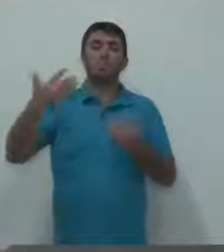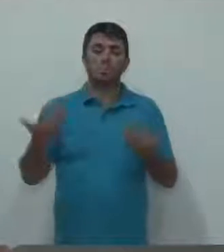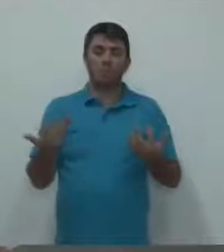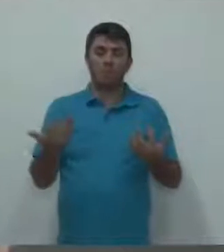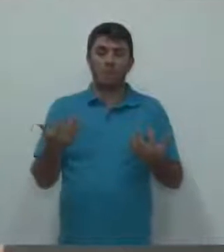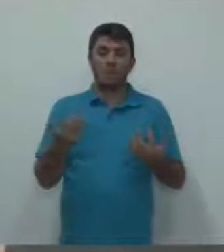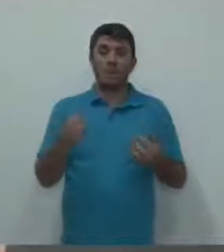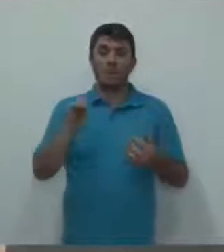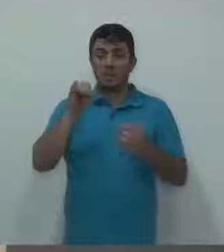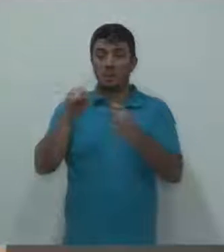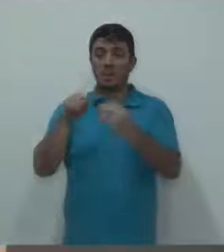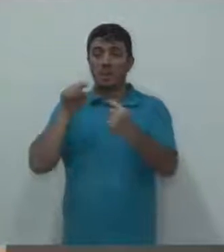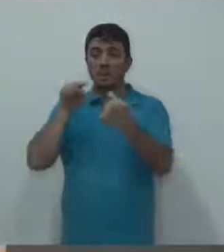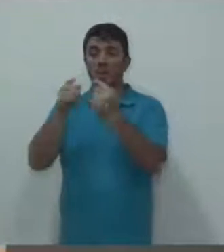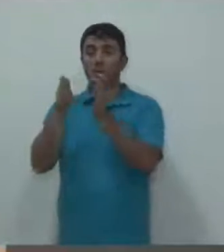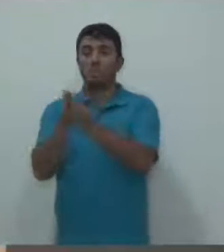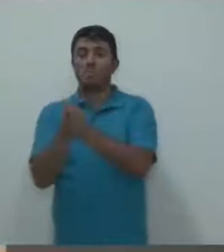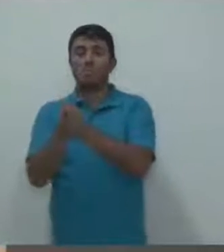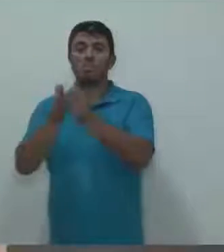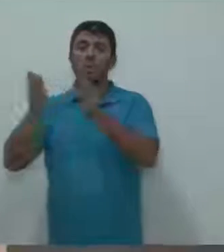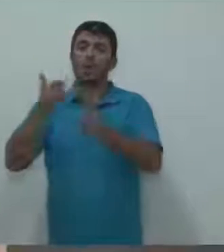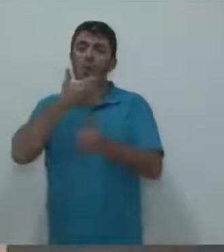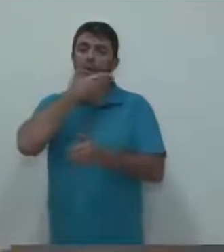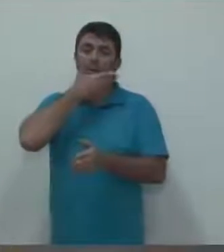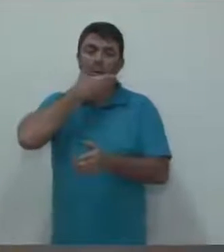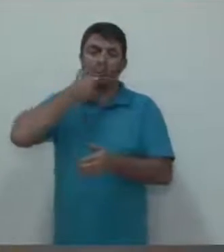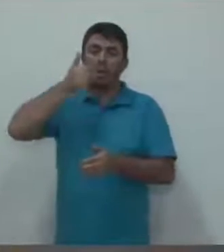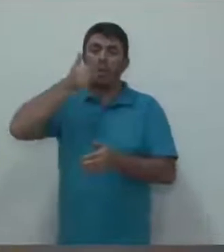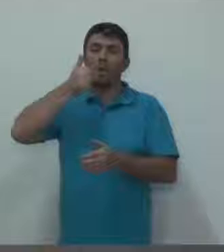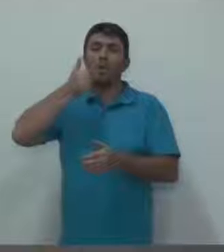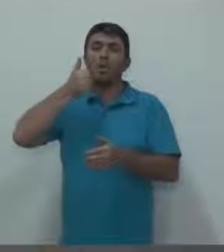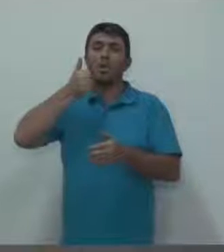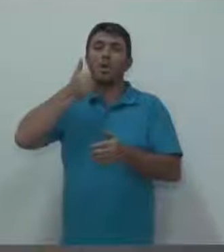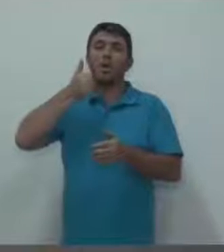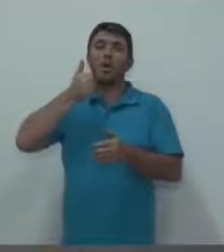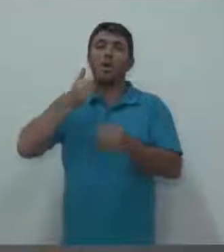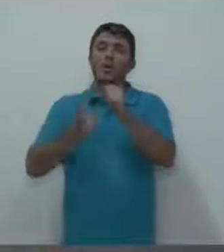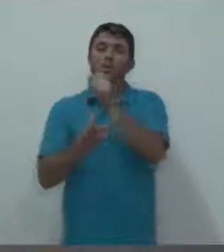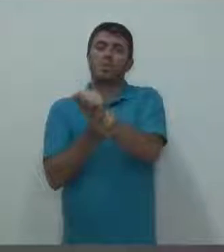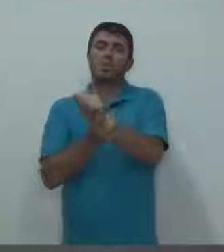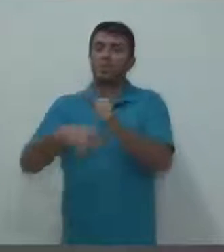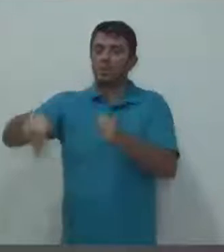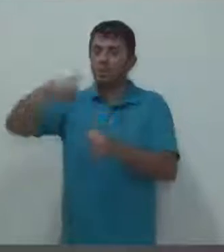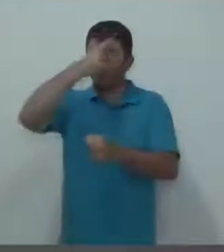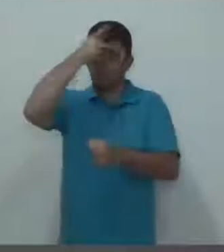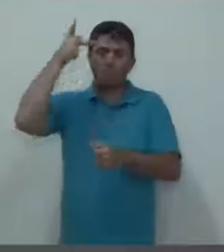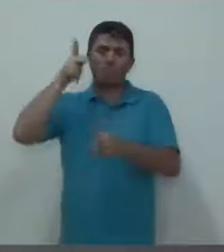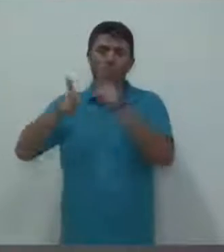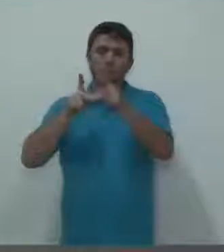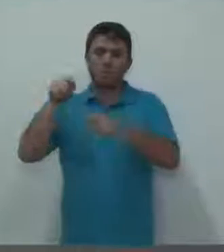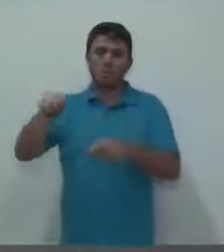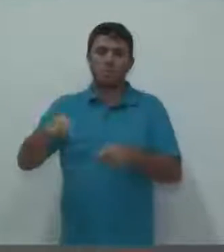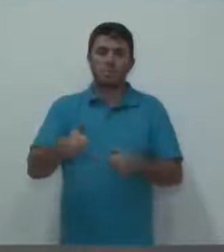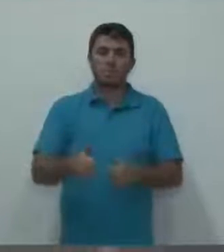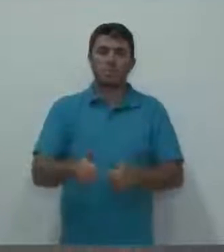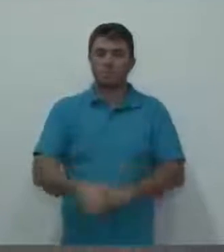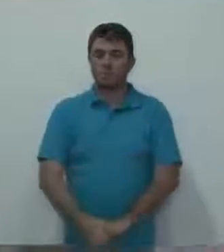repetir, com o alargamento, poderiam estabelecer melhores condições para os pedestres e para ciclistas que usam muito aquela via.